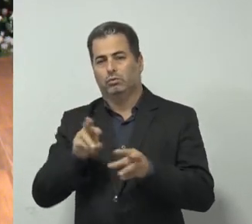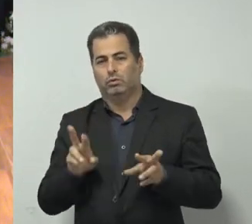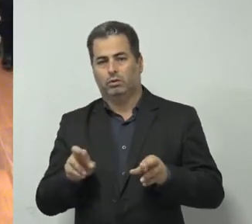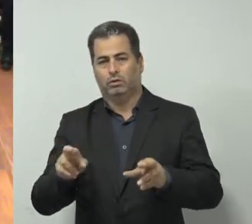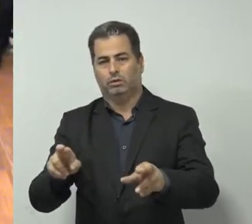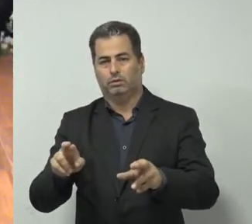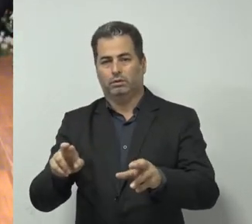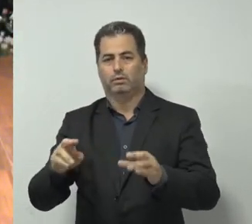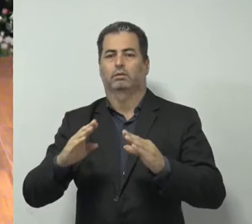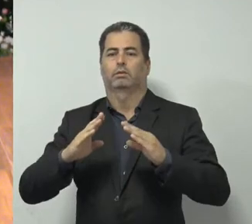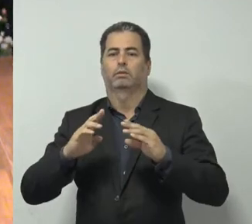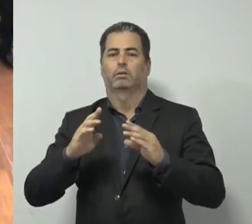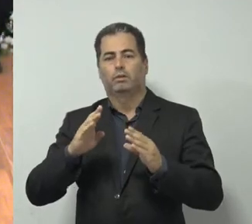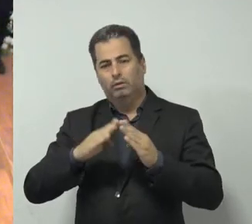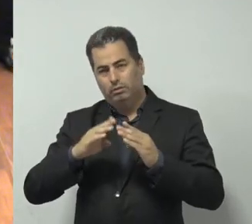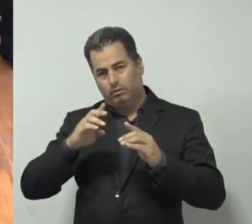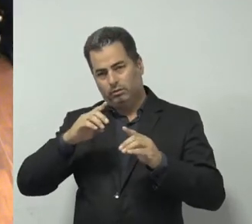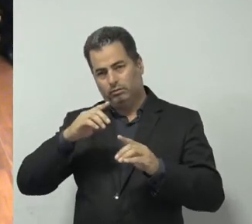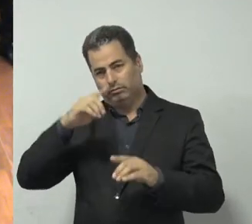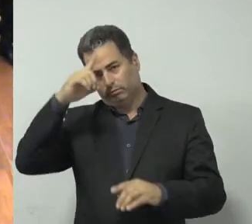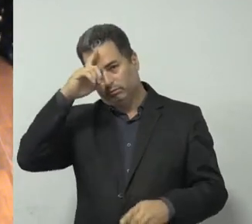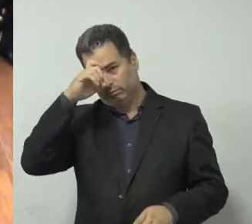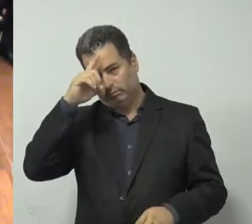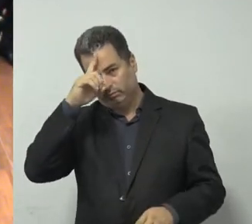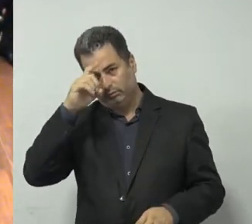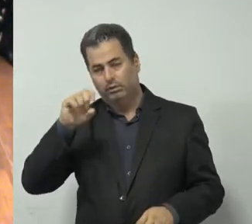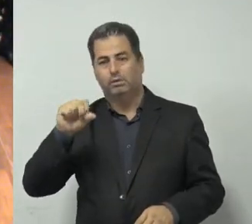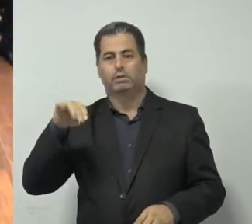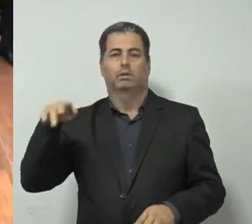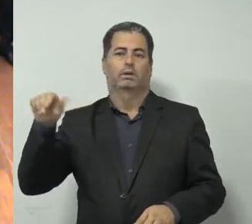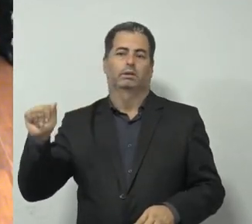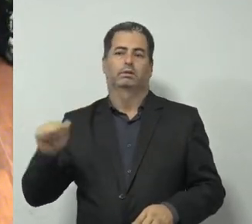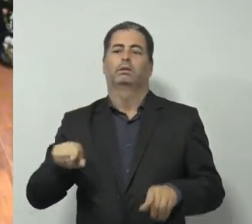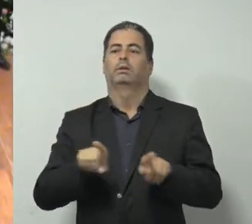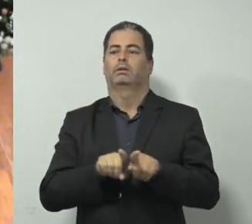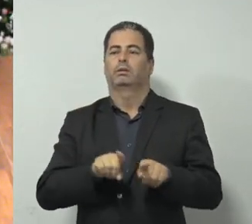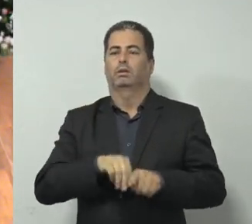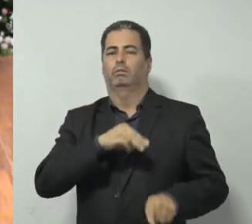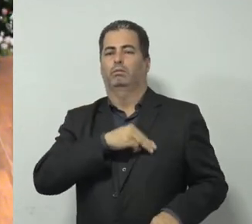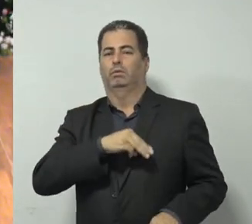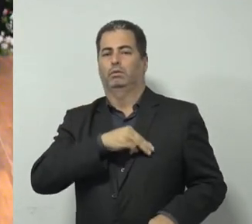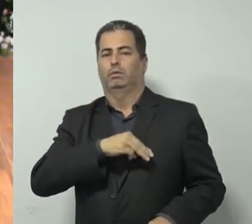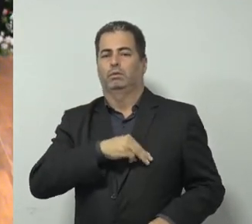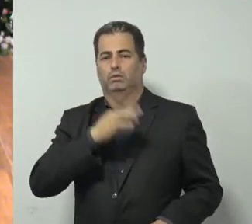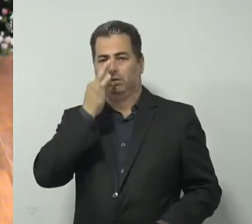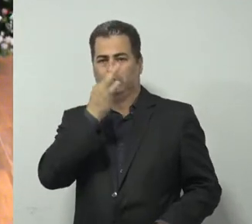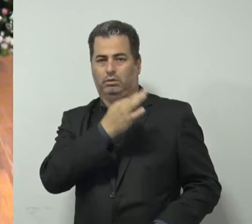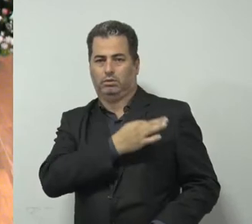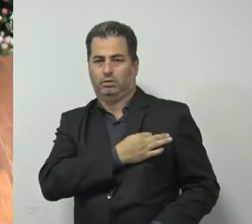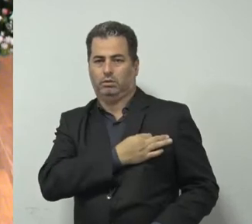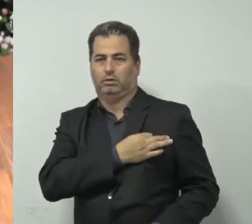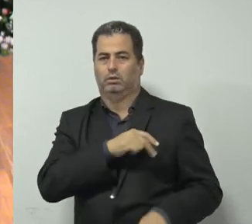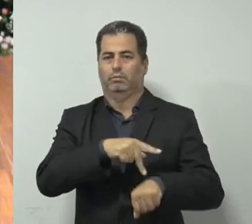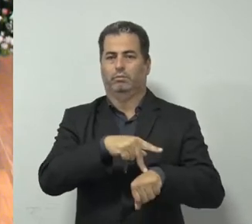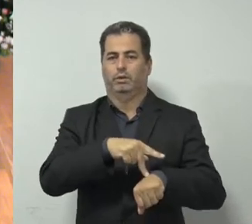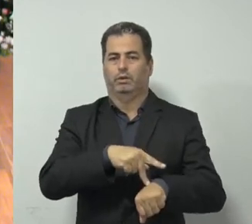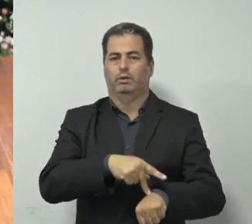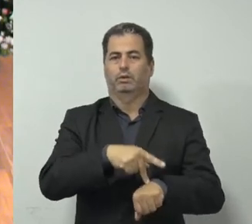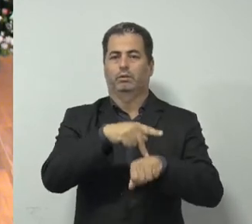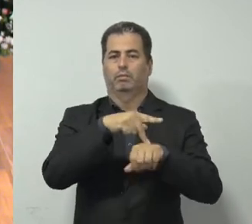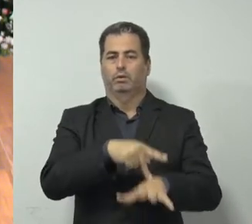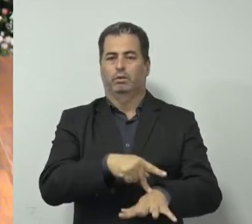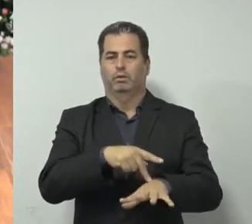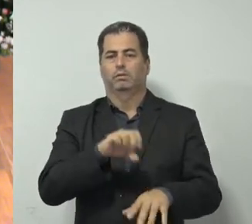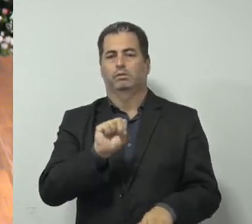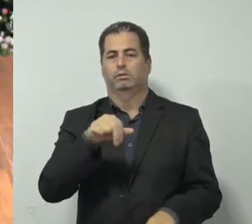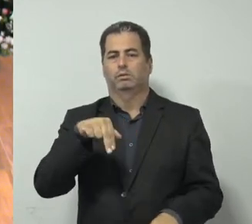Além disso, na parte religiosa, Lígia está como ministra da Eucaristia da Paróquia Santana. É indicação da mesa diretiva